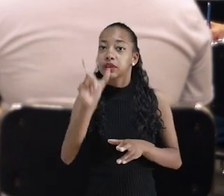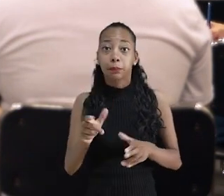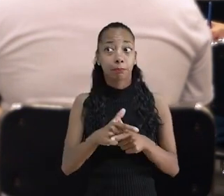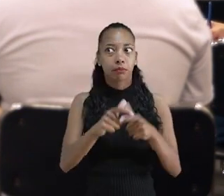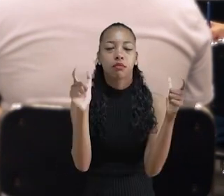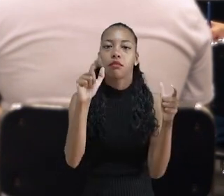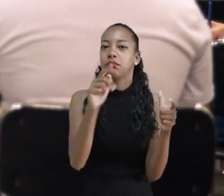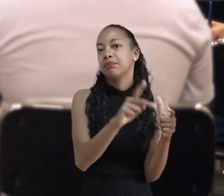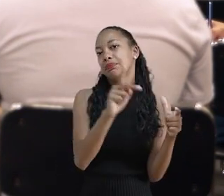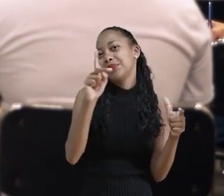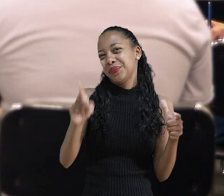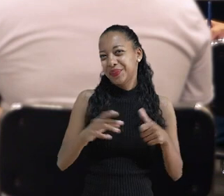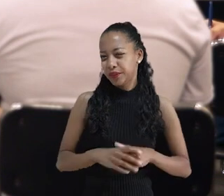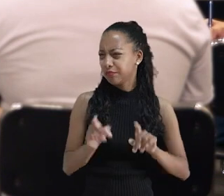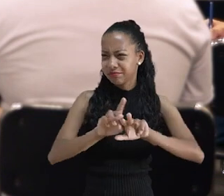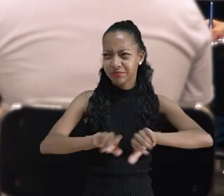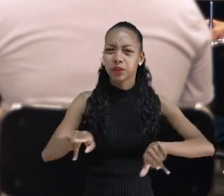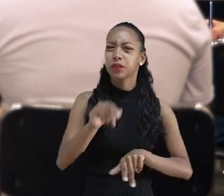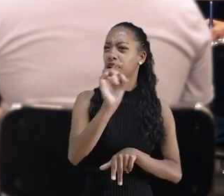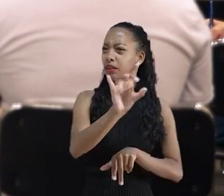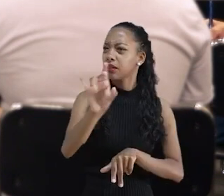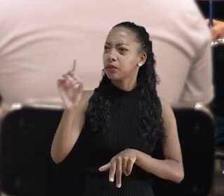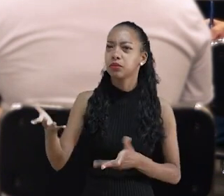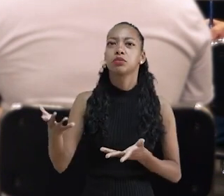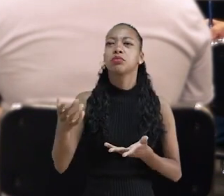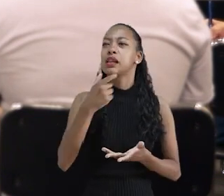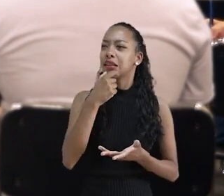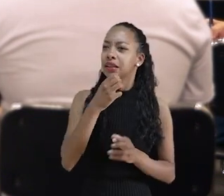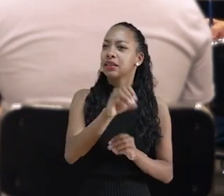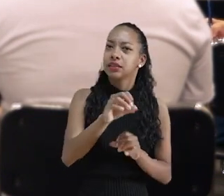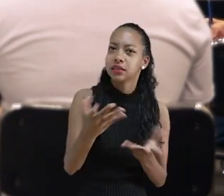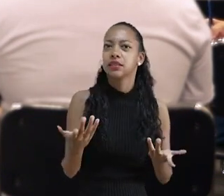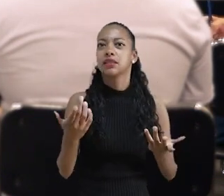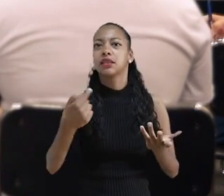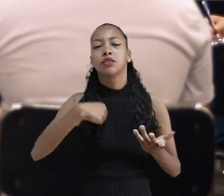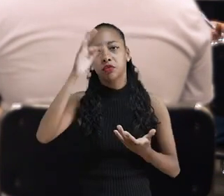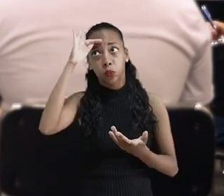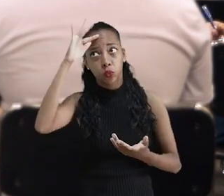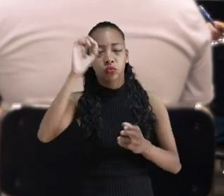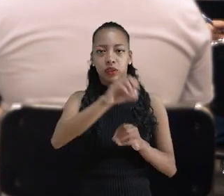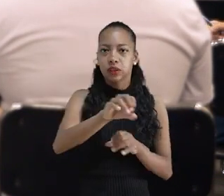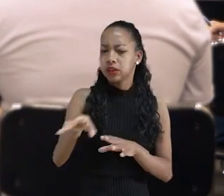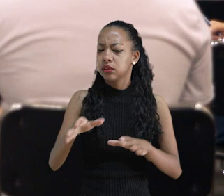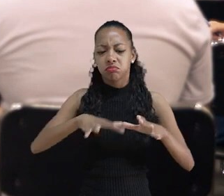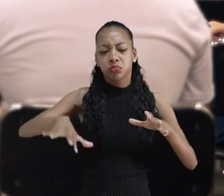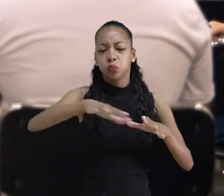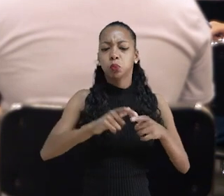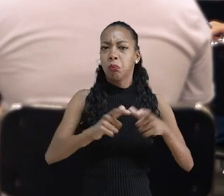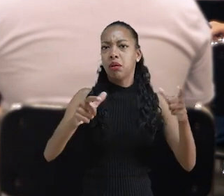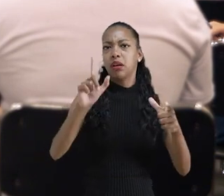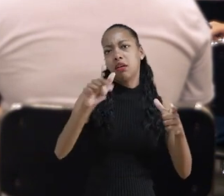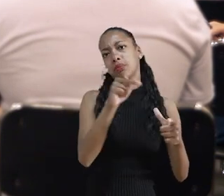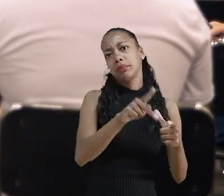Neves é professor de Filosofia o Renato é professor de língua inglesa então a maioria de nós ali que